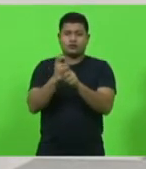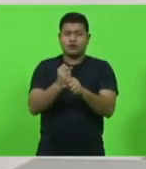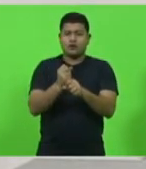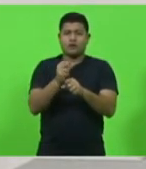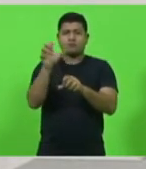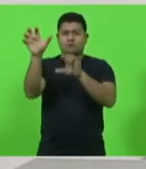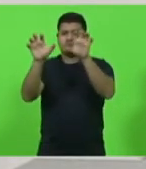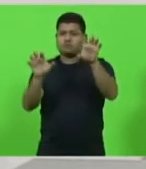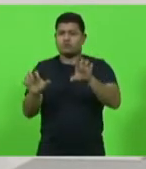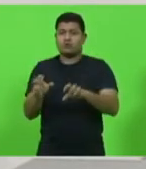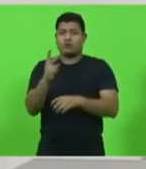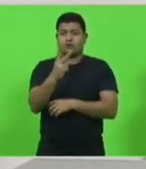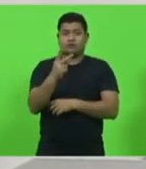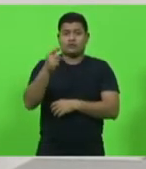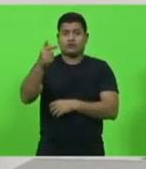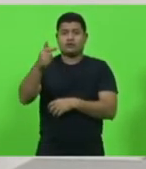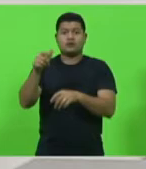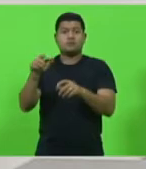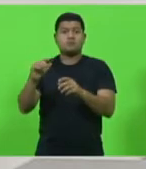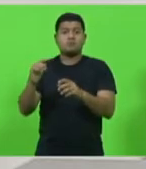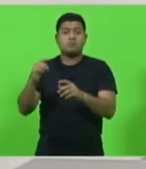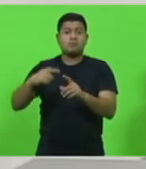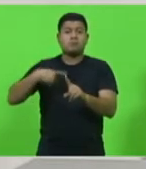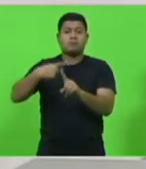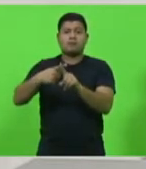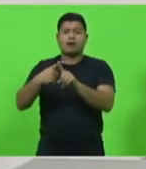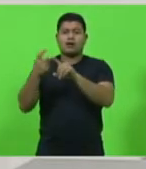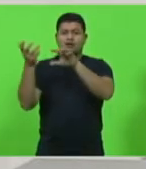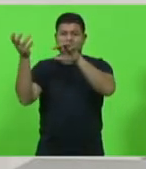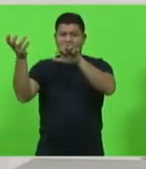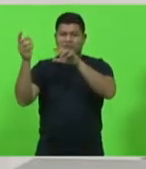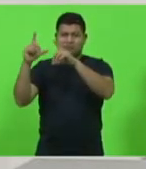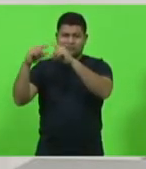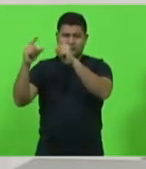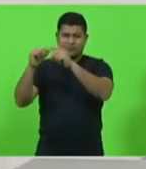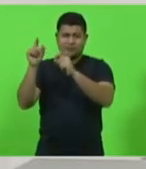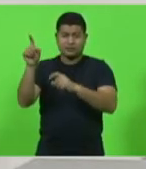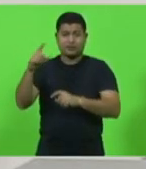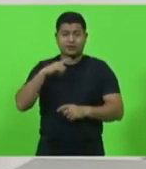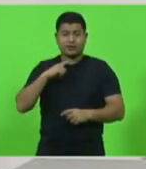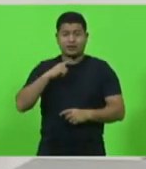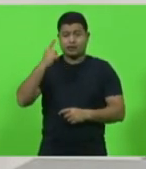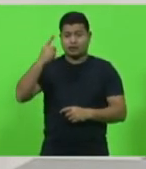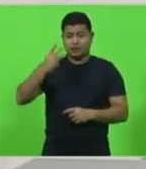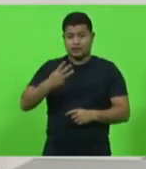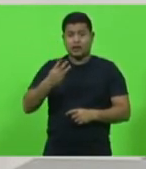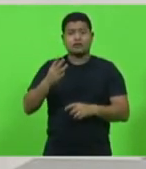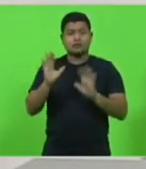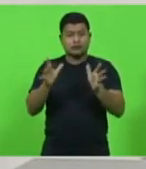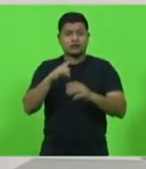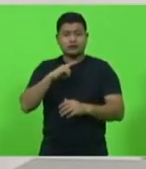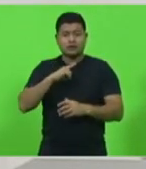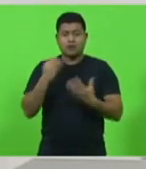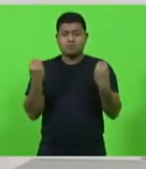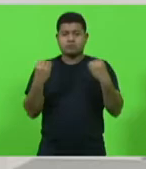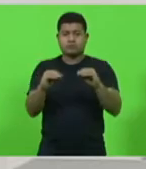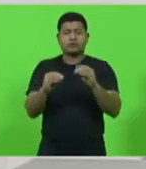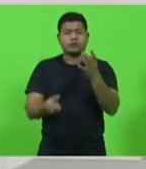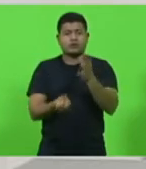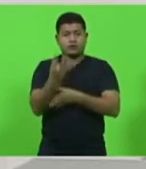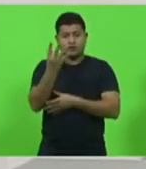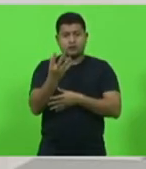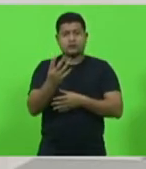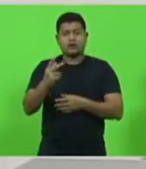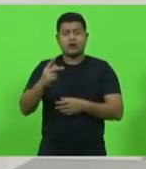Federal, e do Distrito Federal, em 13, né, já existe a Procuradoria, já está instalada a criação